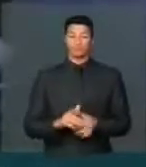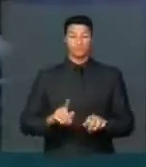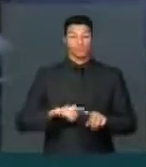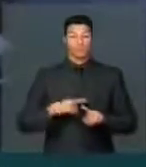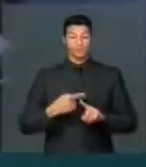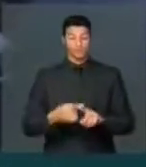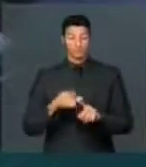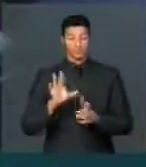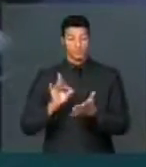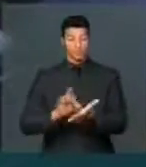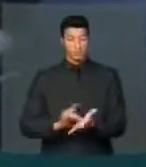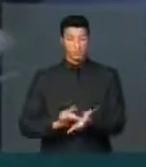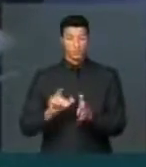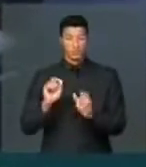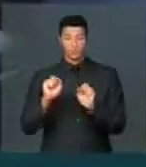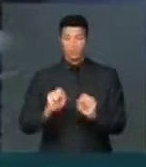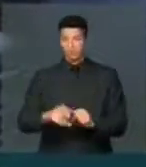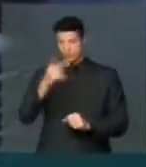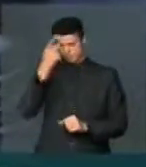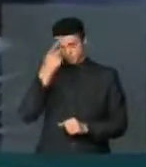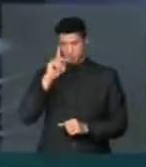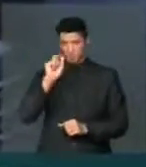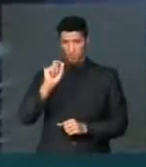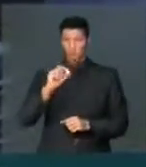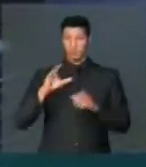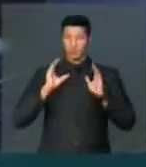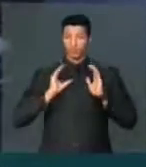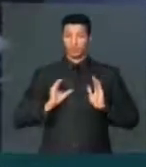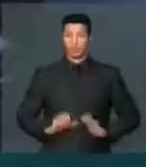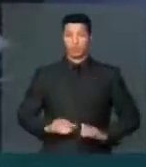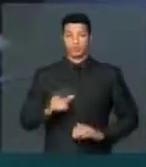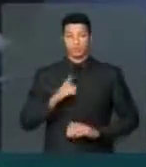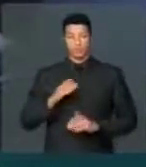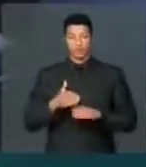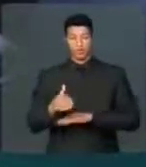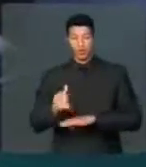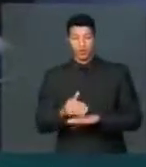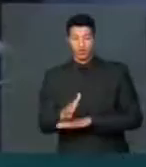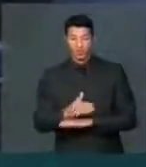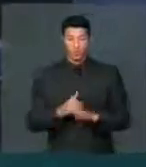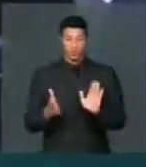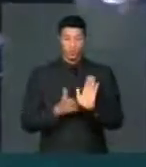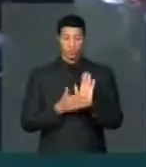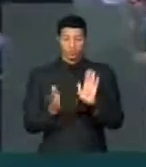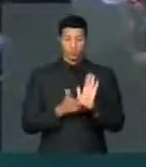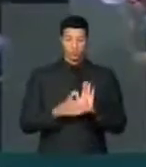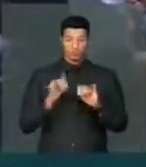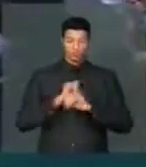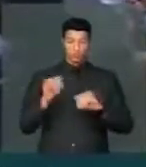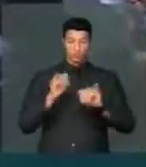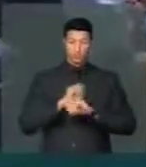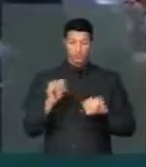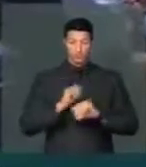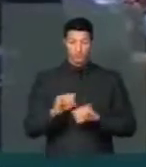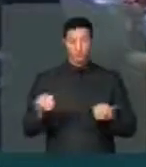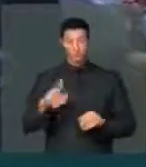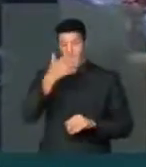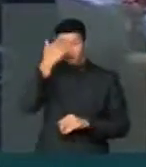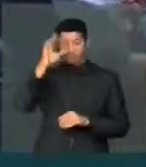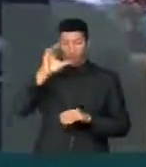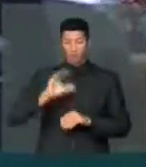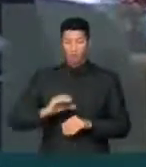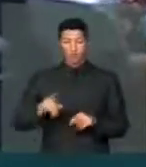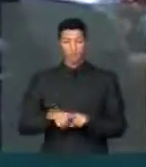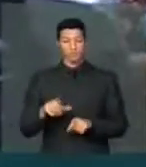que real, que para que o cidadão tenha acesso às propostas de campanha dos